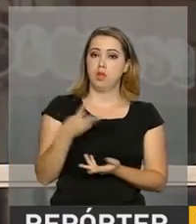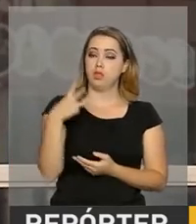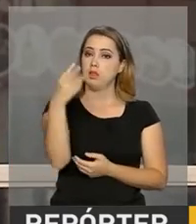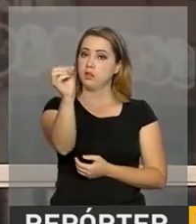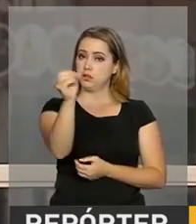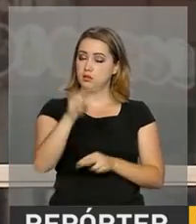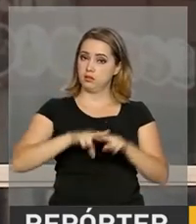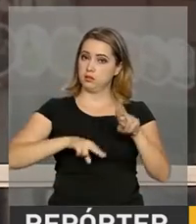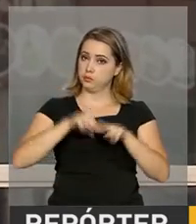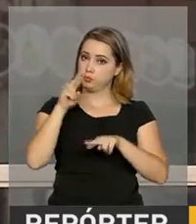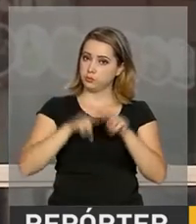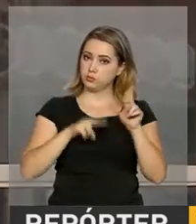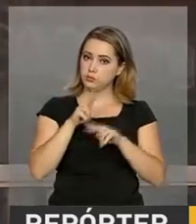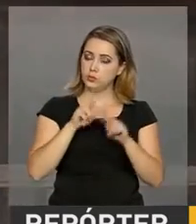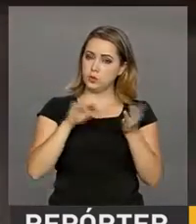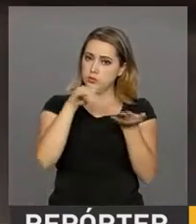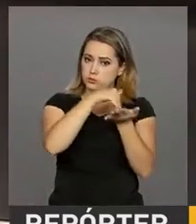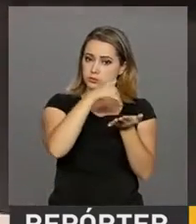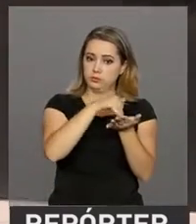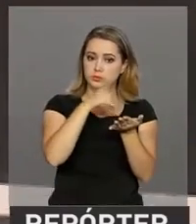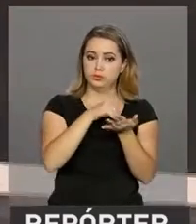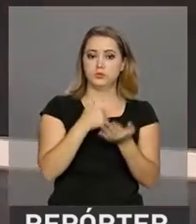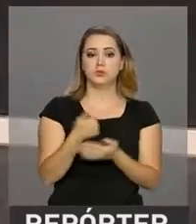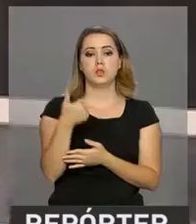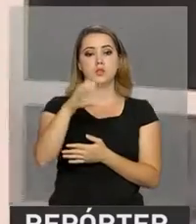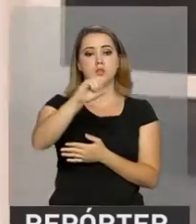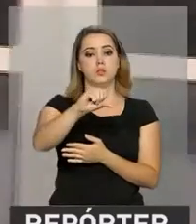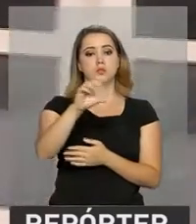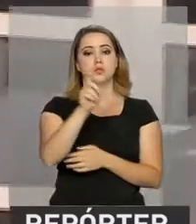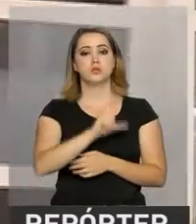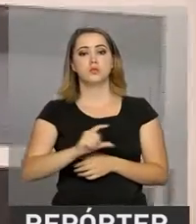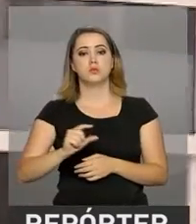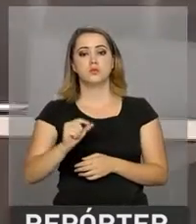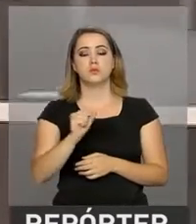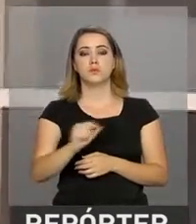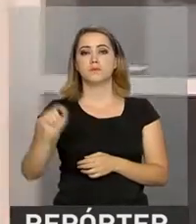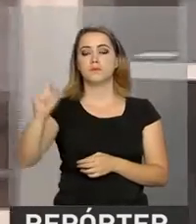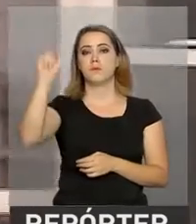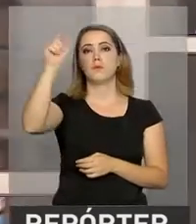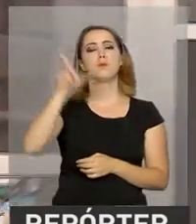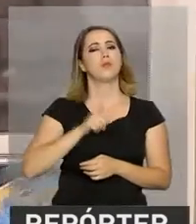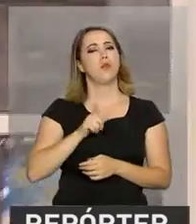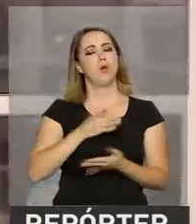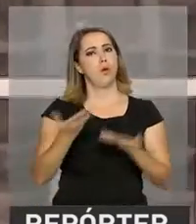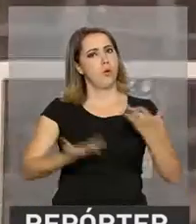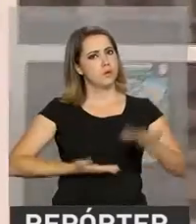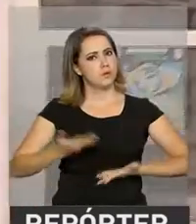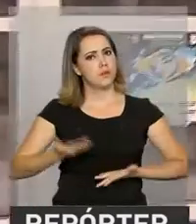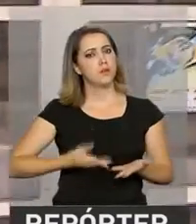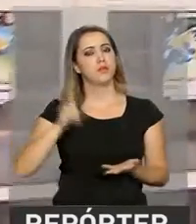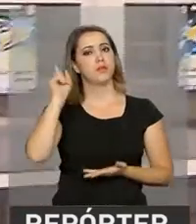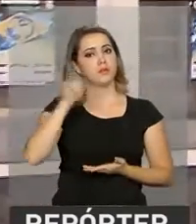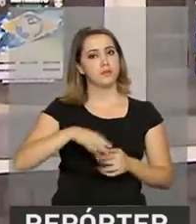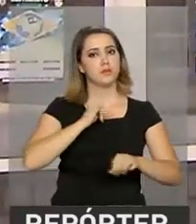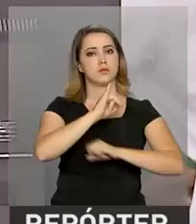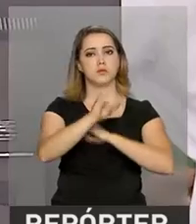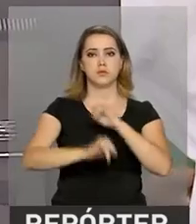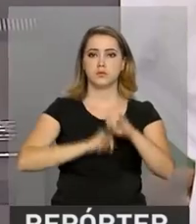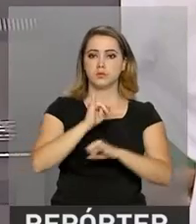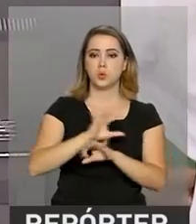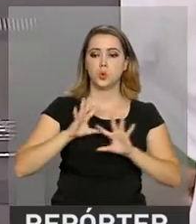de junho para fazer o alistamento militar em 19 estados e no distrito federal o serviço pode ser feito pela internet